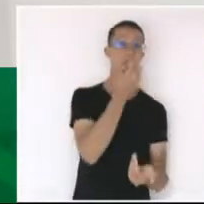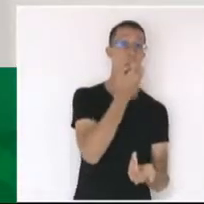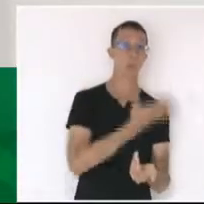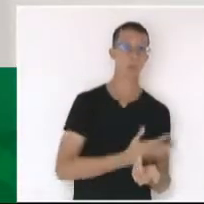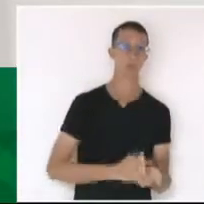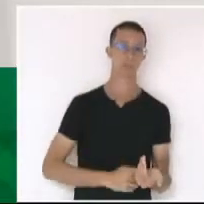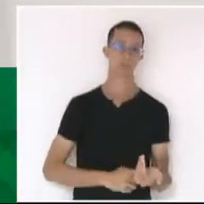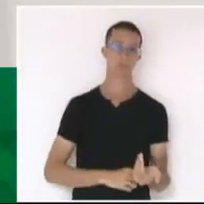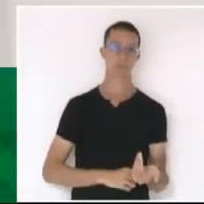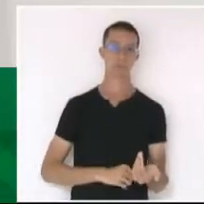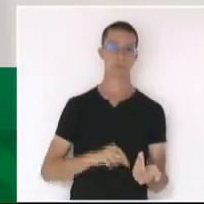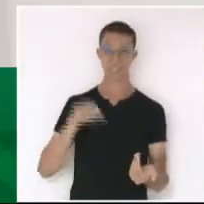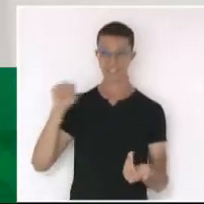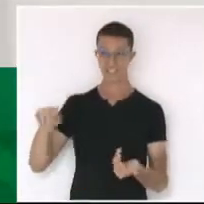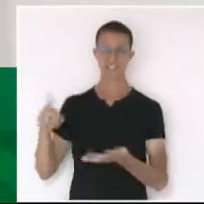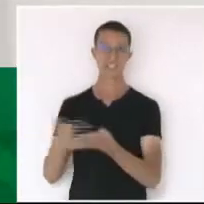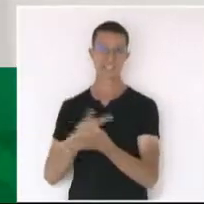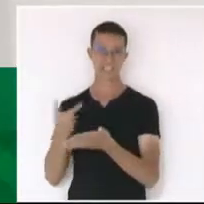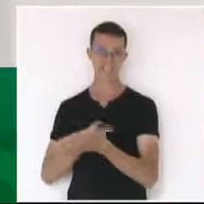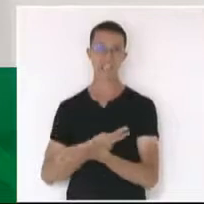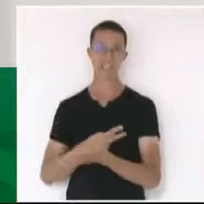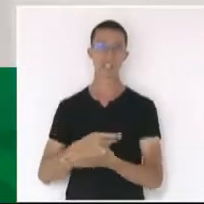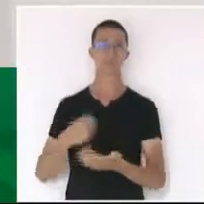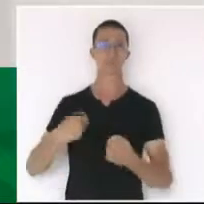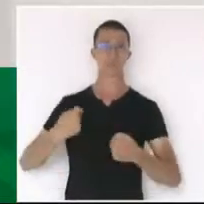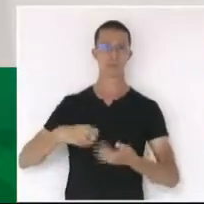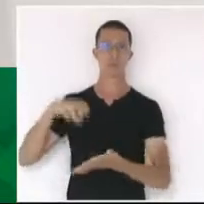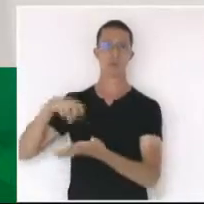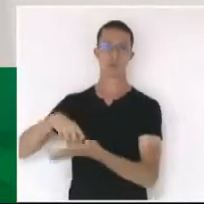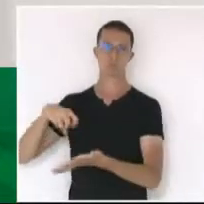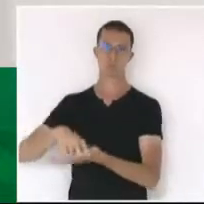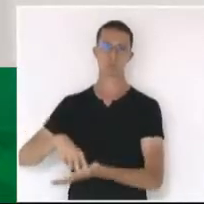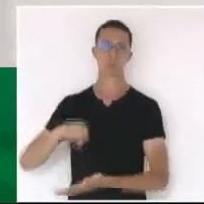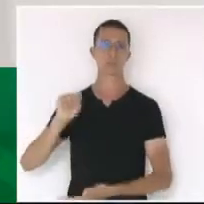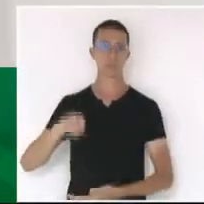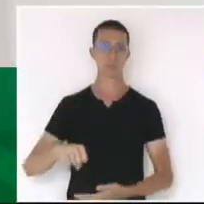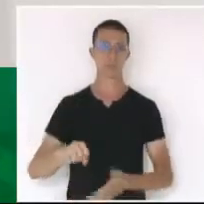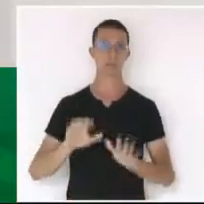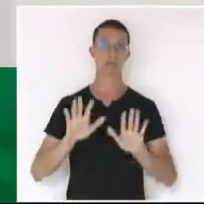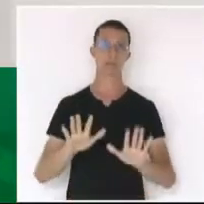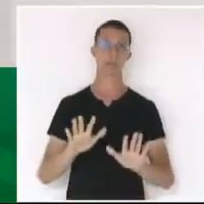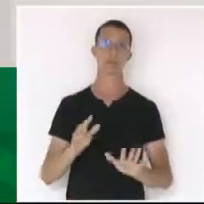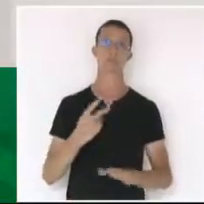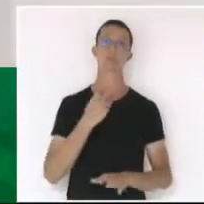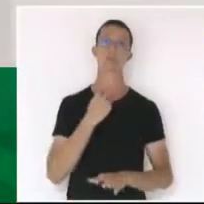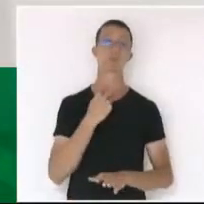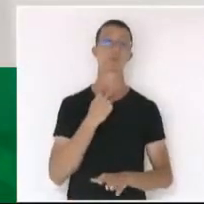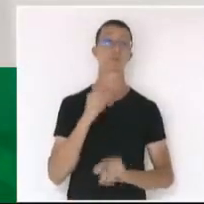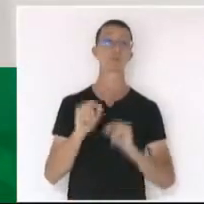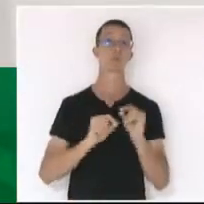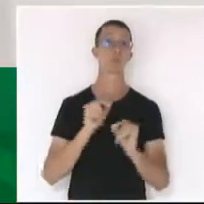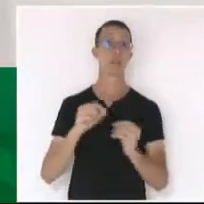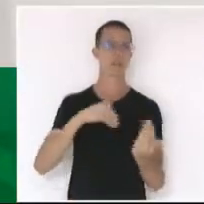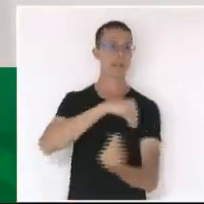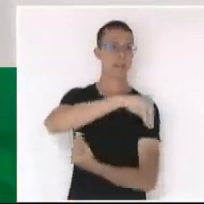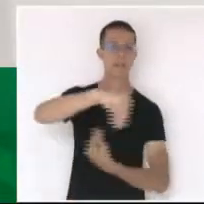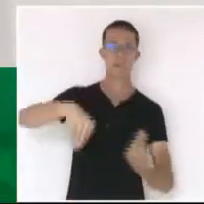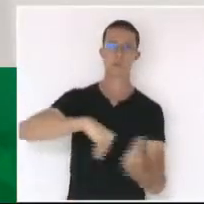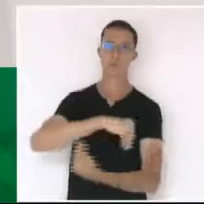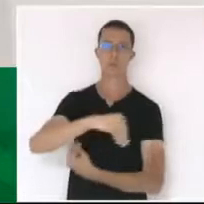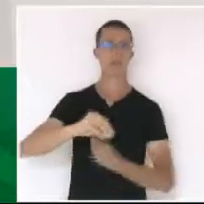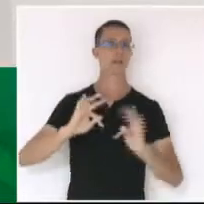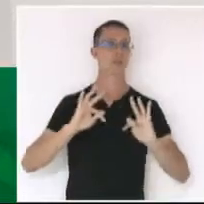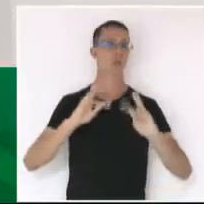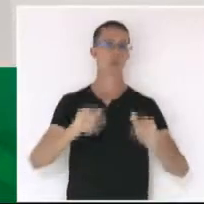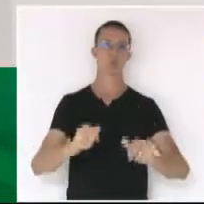por unir aqueles que fazem as coisas erradas mas nós não podemos Deputado Maurício comprometer ou grande agronegócio